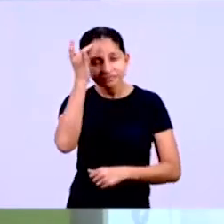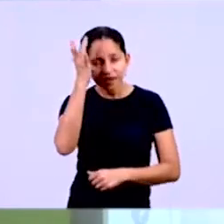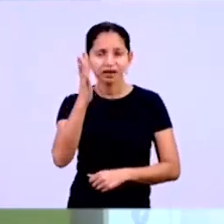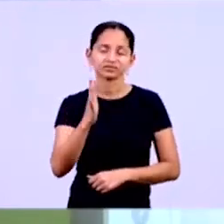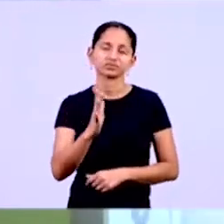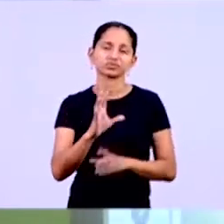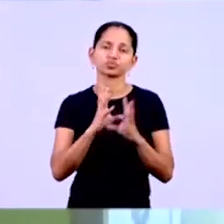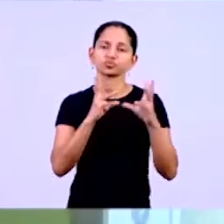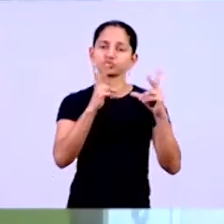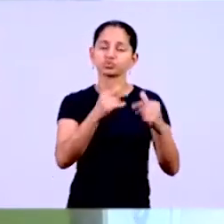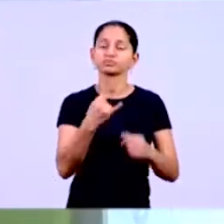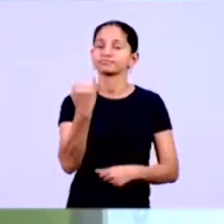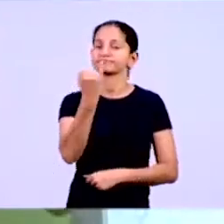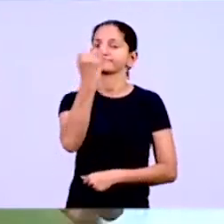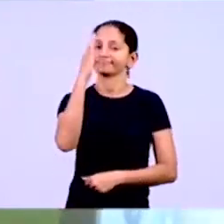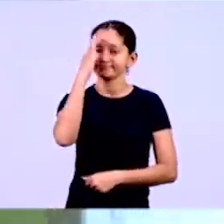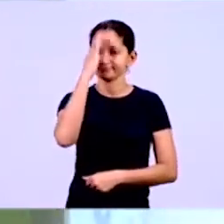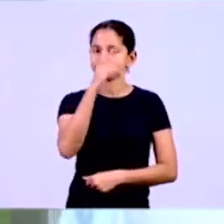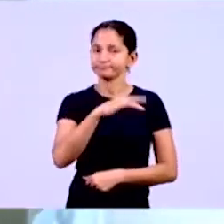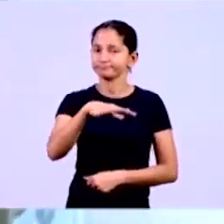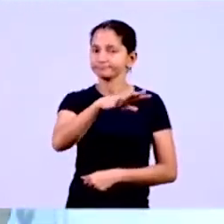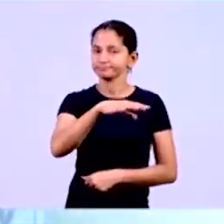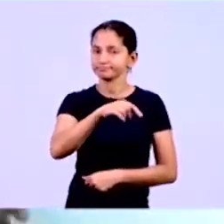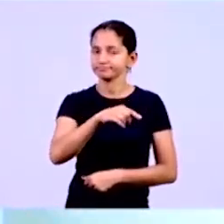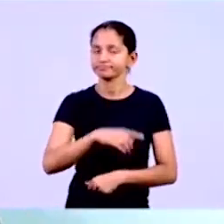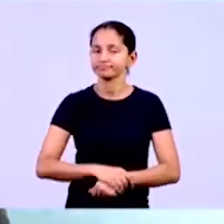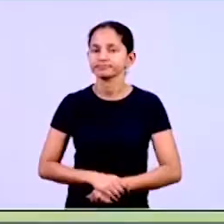isso é importante para você, né?